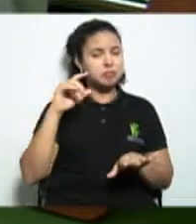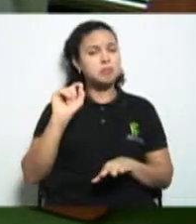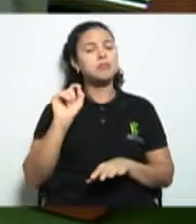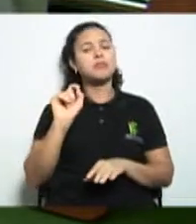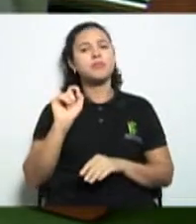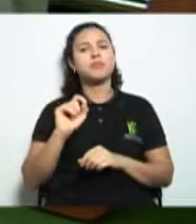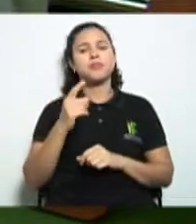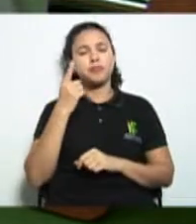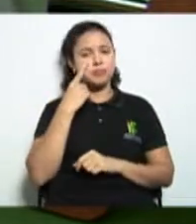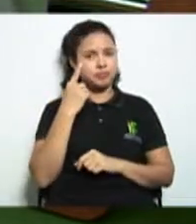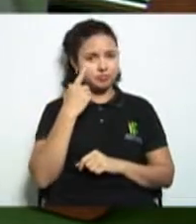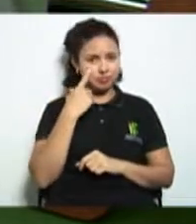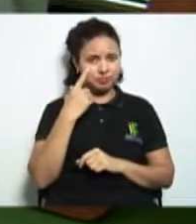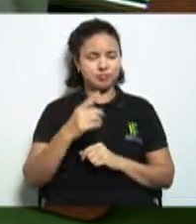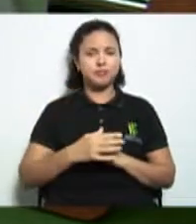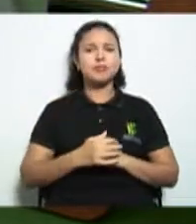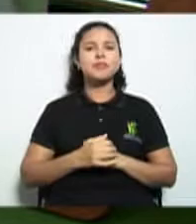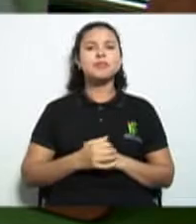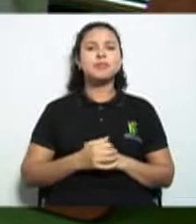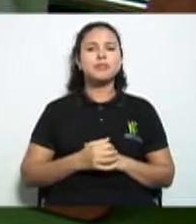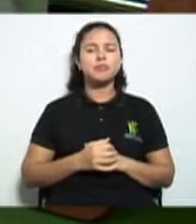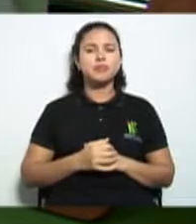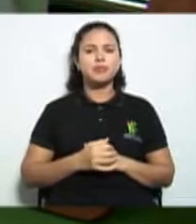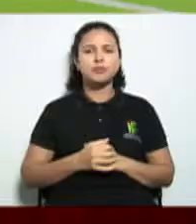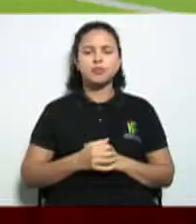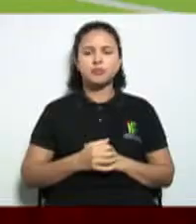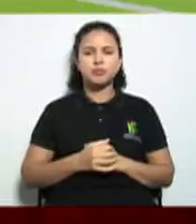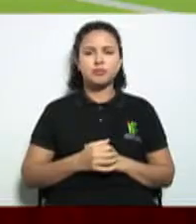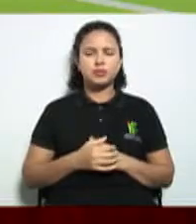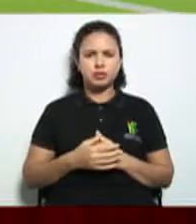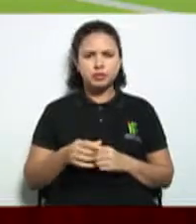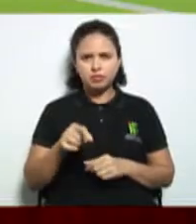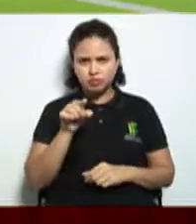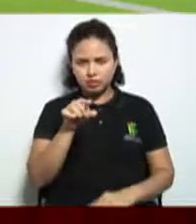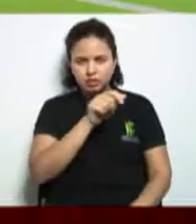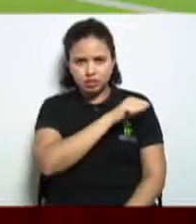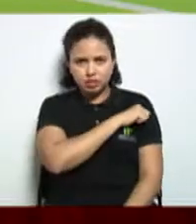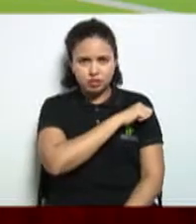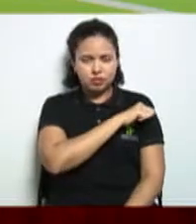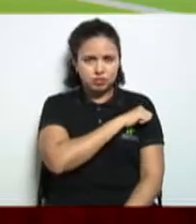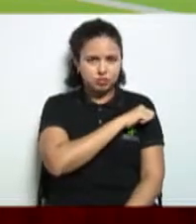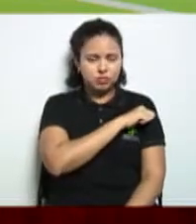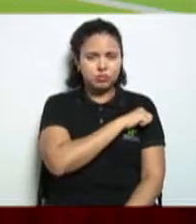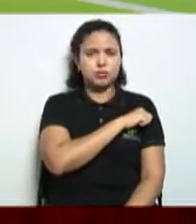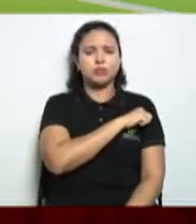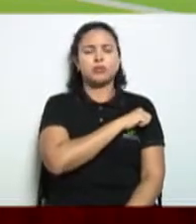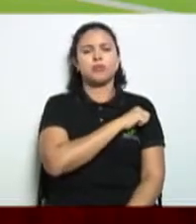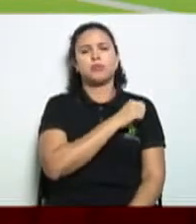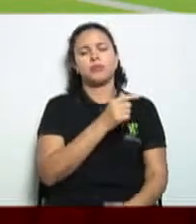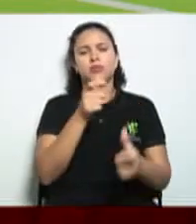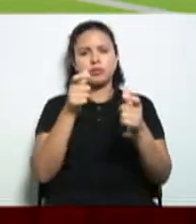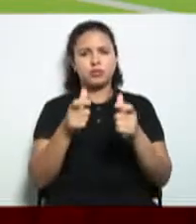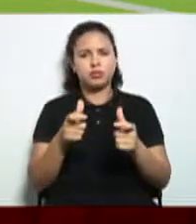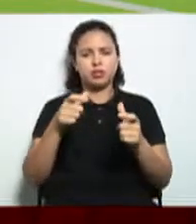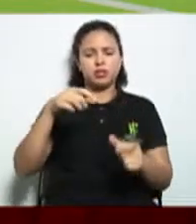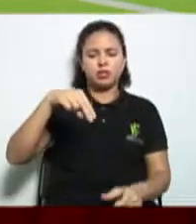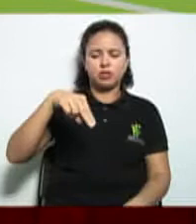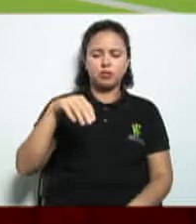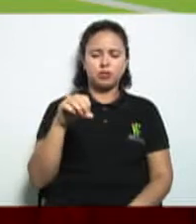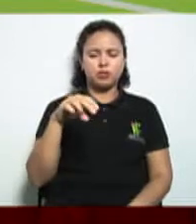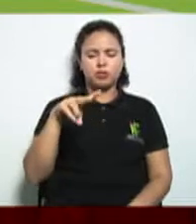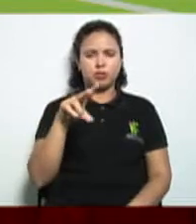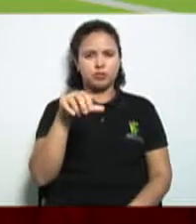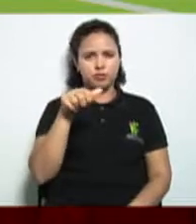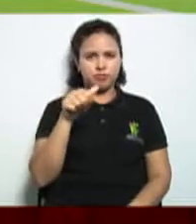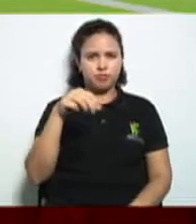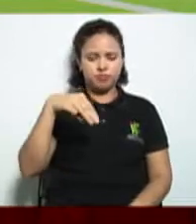já viu muita coisa, hein? Será que os alunos aí da Escola Casimiro de Abreu de Nova Mamoré, nosso primeiro alô para a professora Regina e